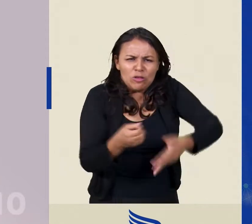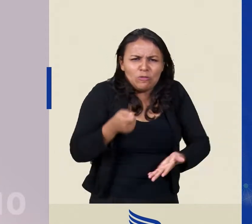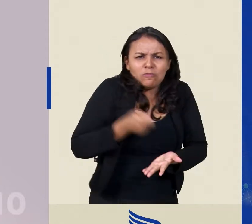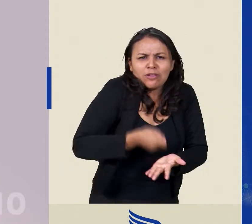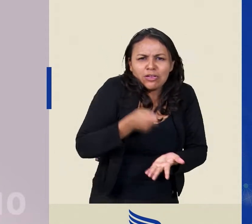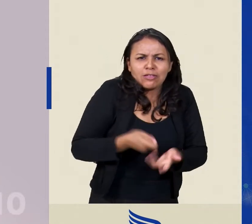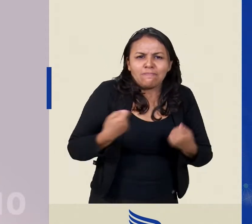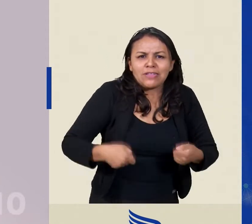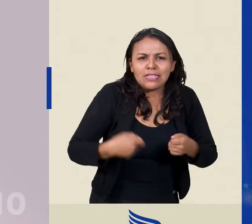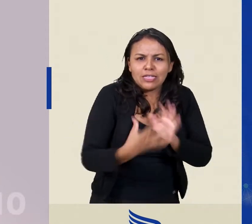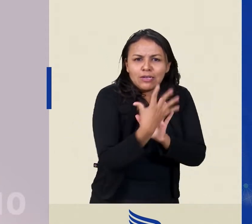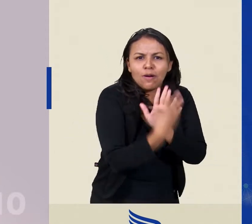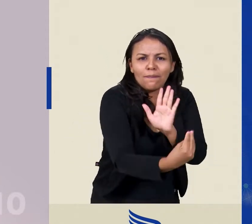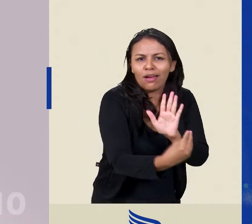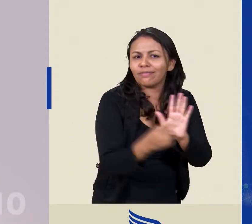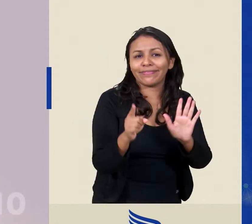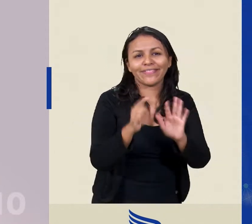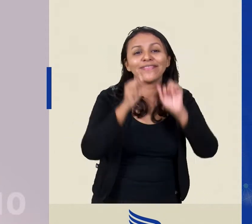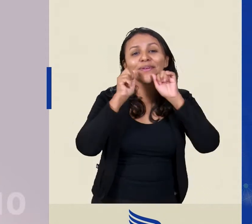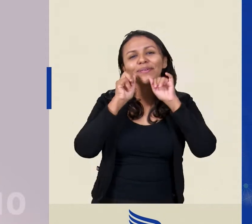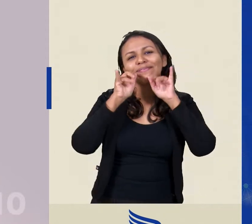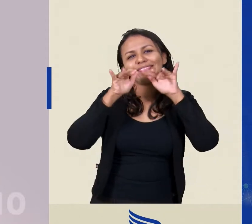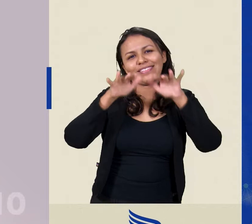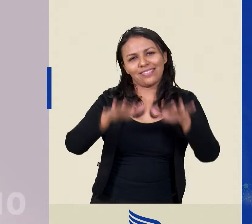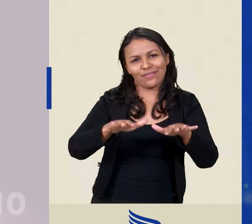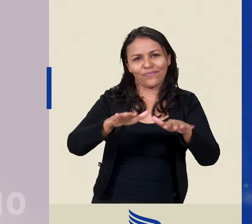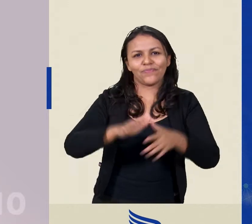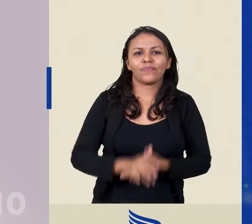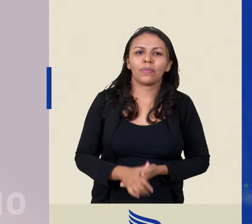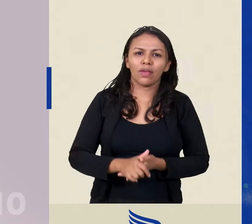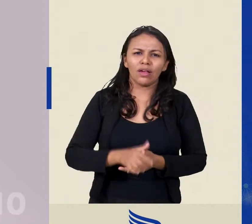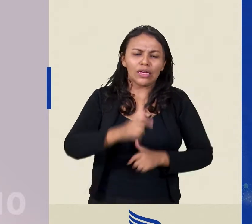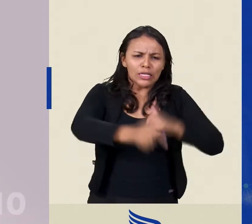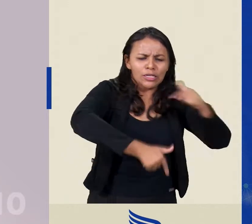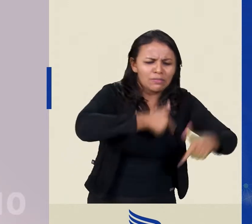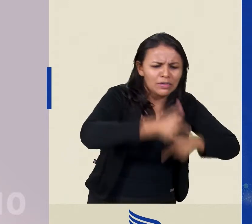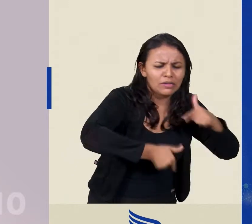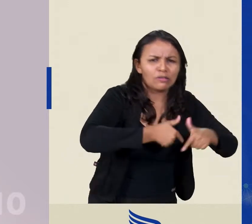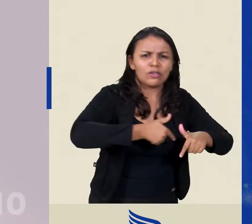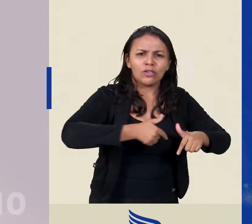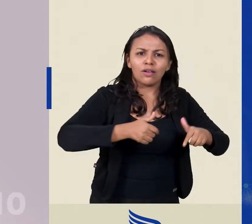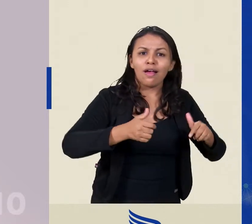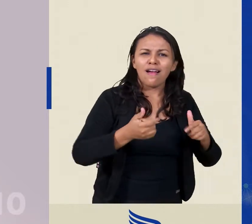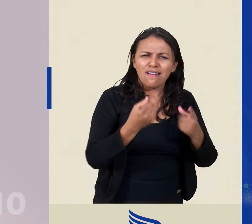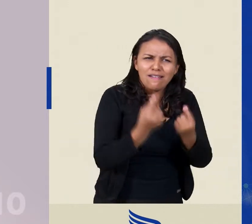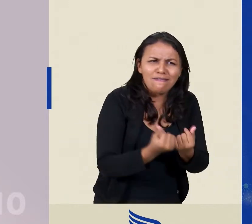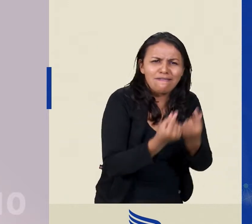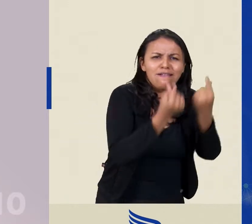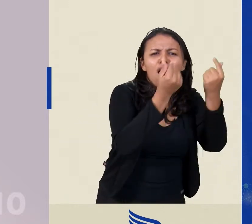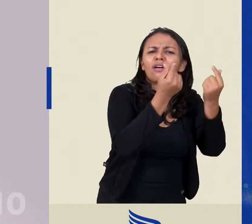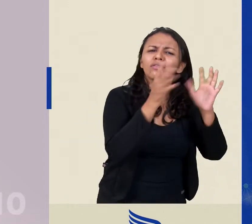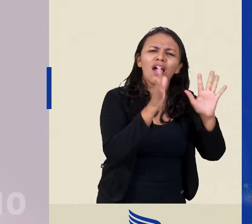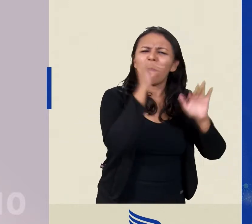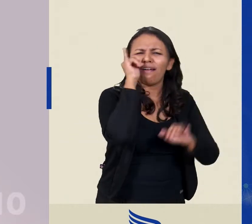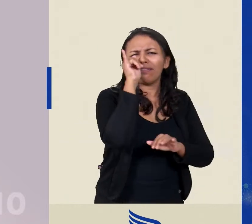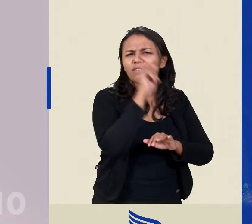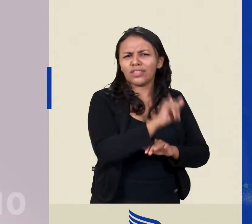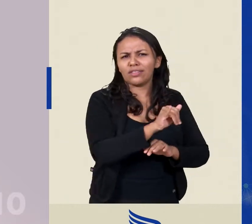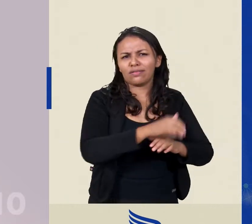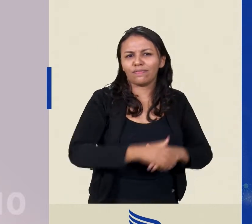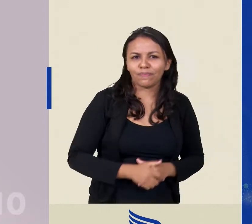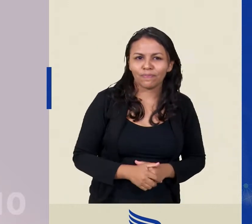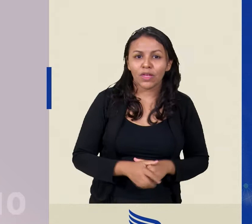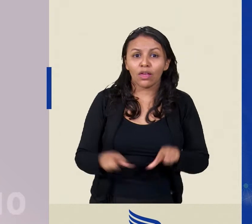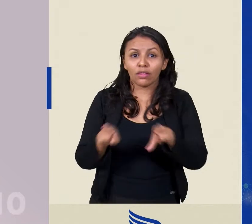bênção. Para poupar trabalho, para poupar gastos e fazer distinção